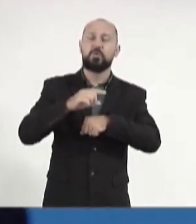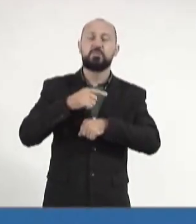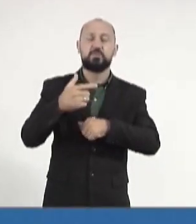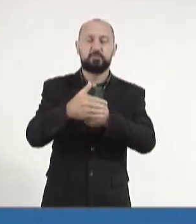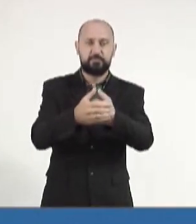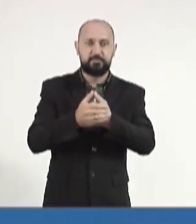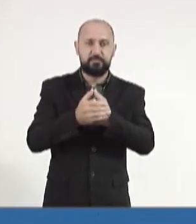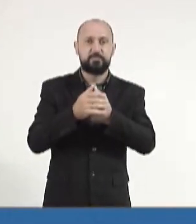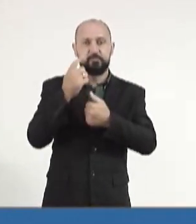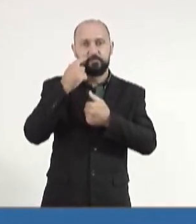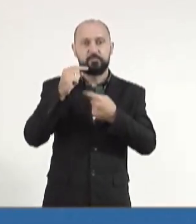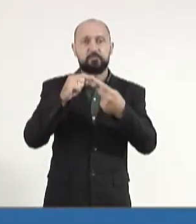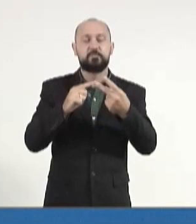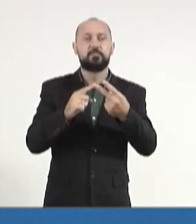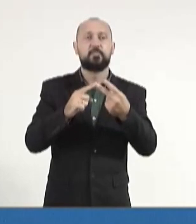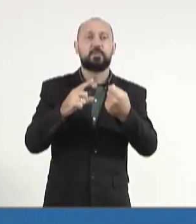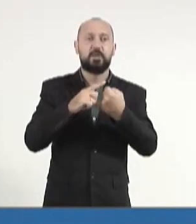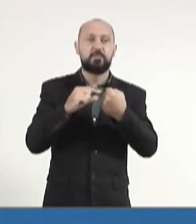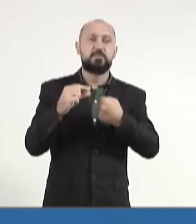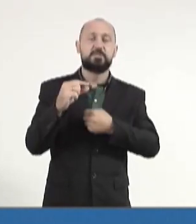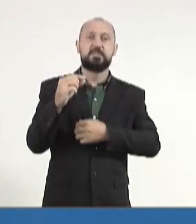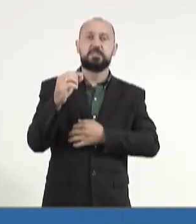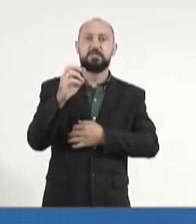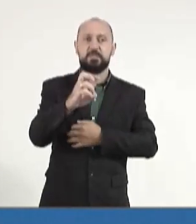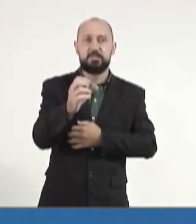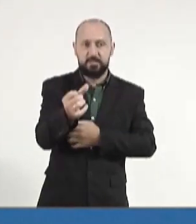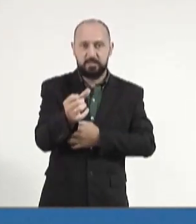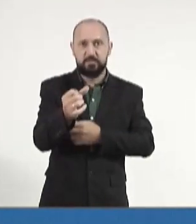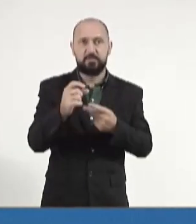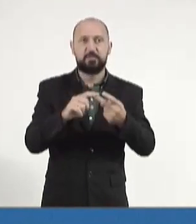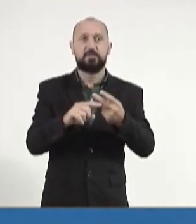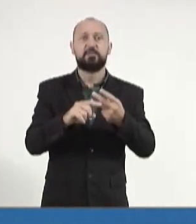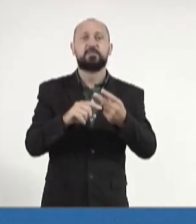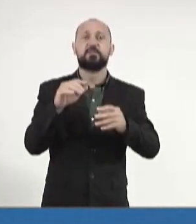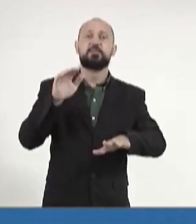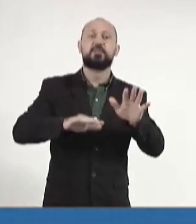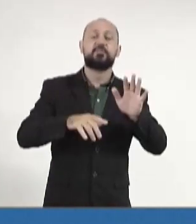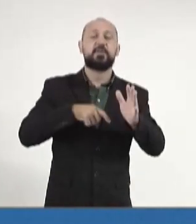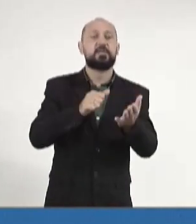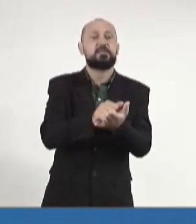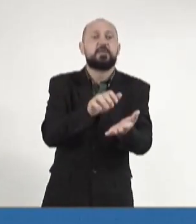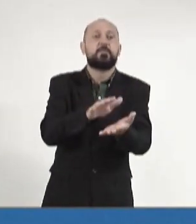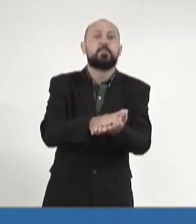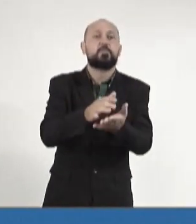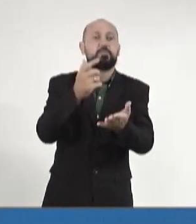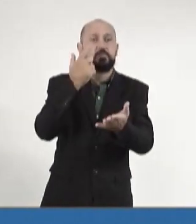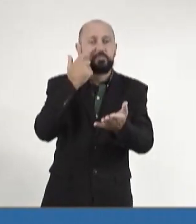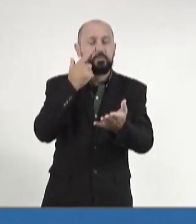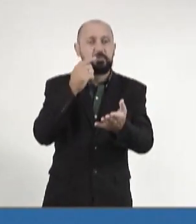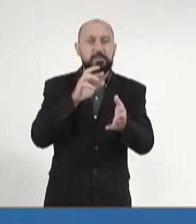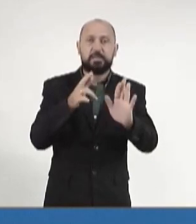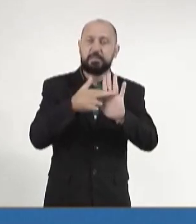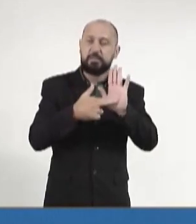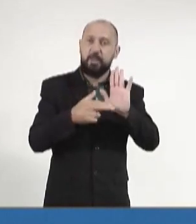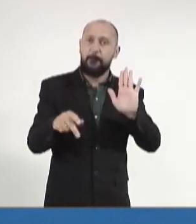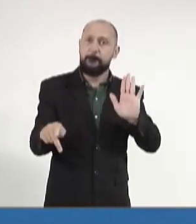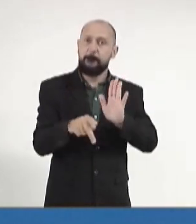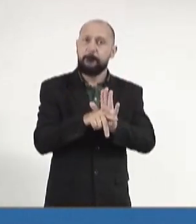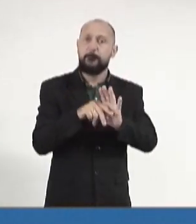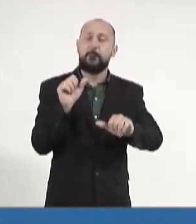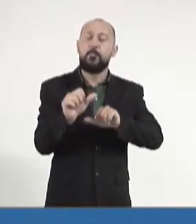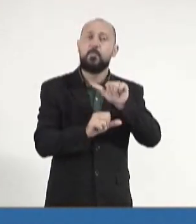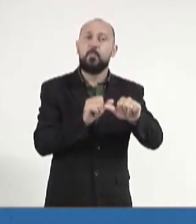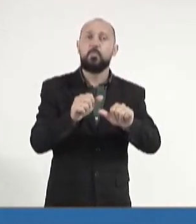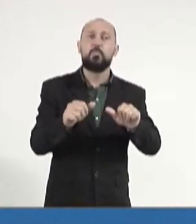do Consumidor, nos termos do artigo 56 e 57, devendo a multa ser estipulada em regulamentação